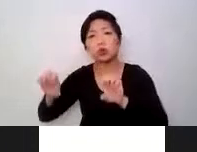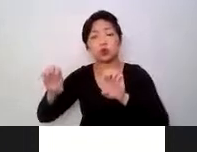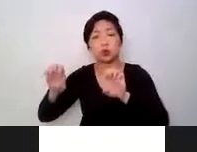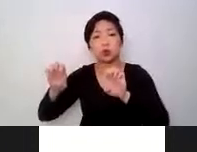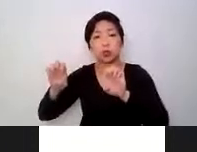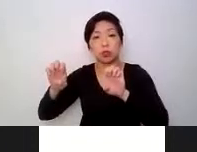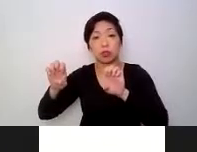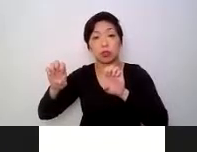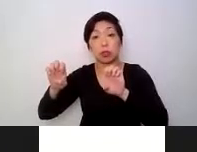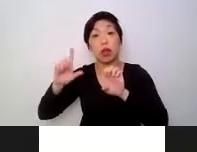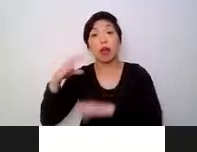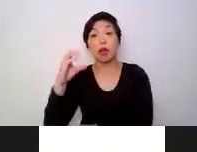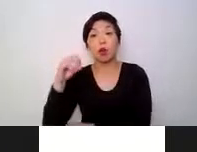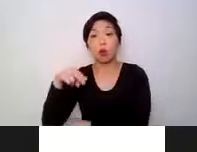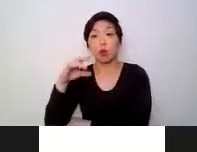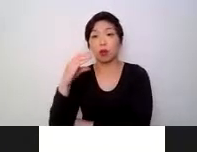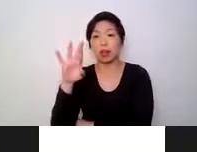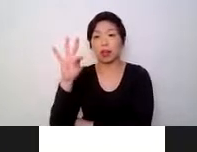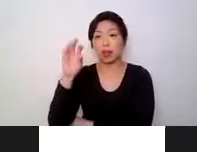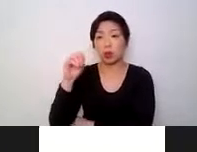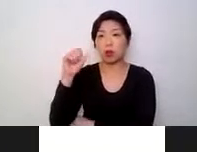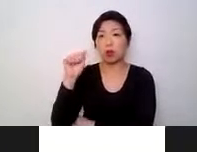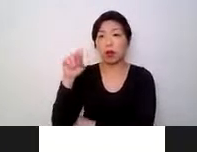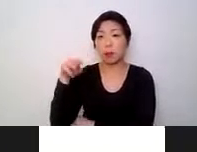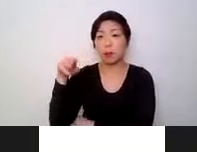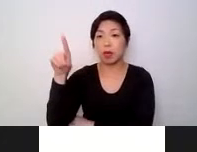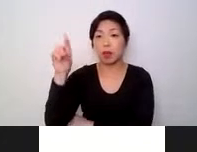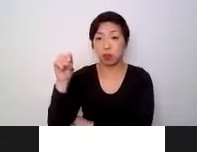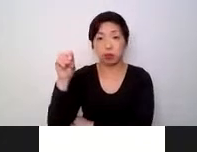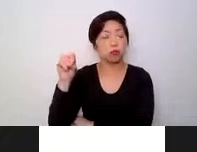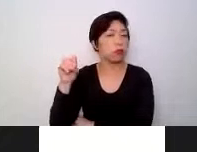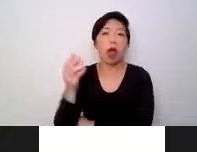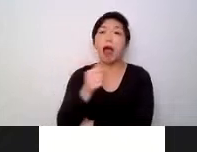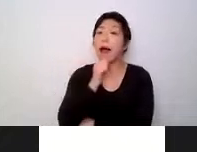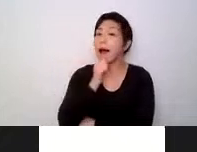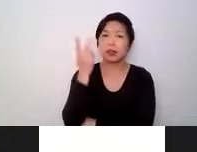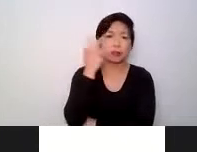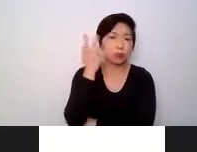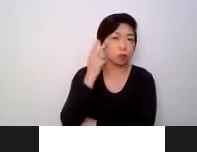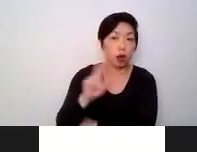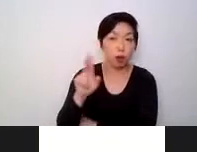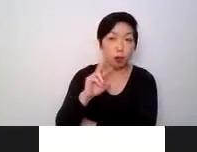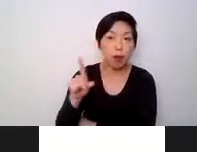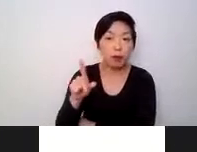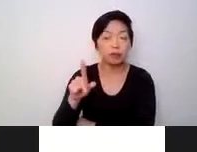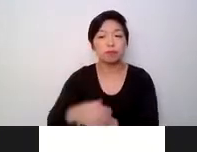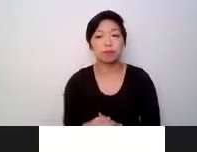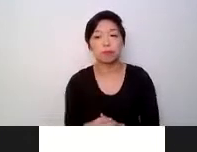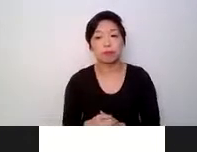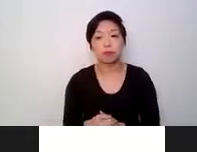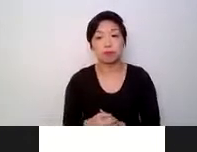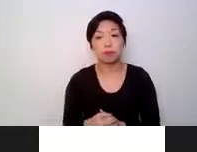em concreto armado, que não era efetivada, tão efetivada e tão comum nessa época, e a gente percebe o quanto é um